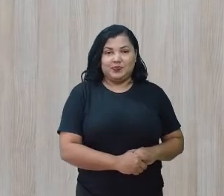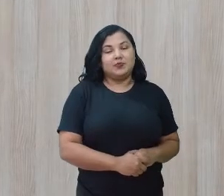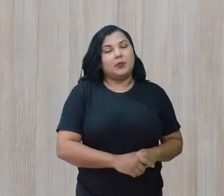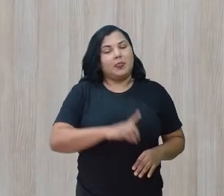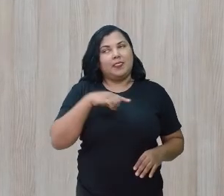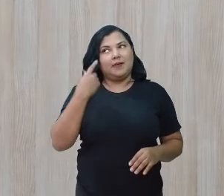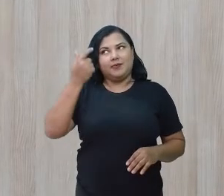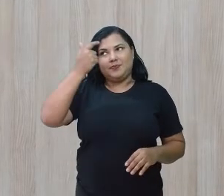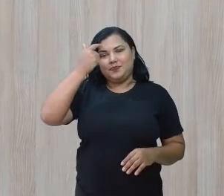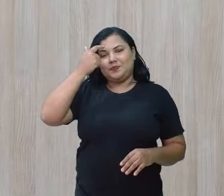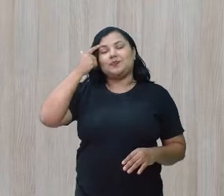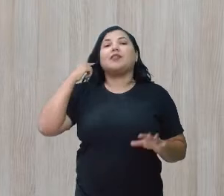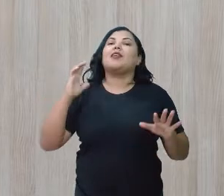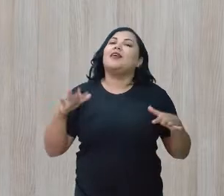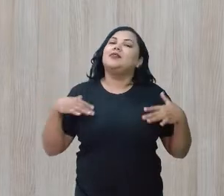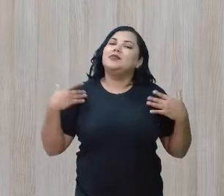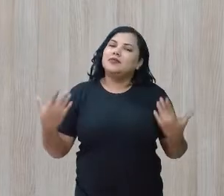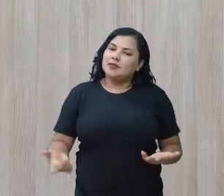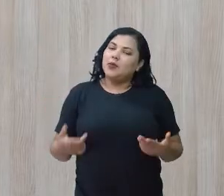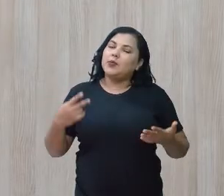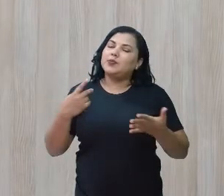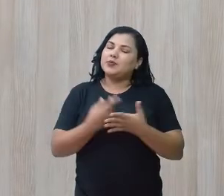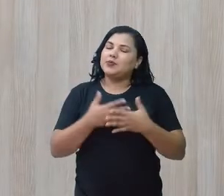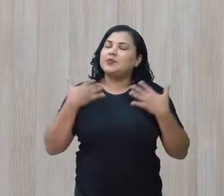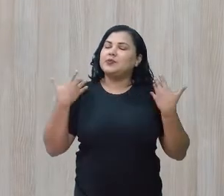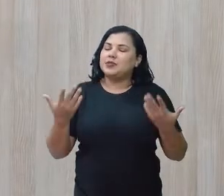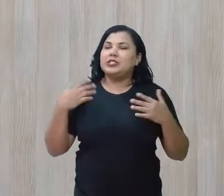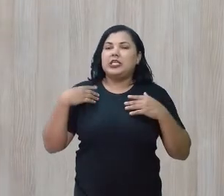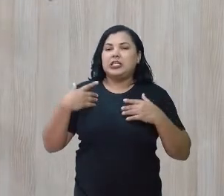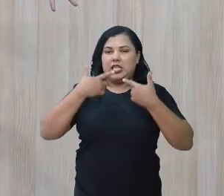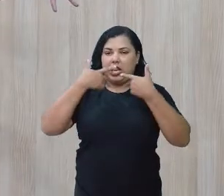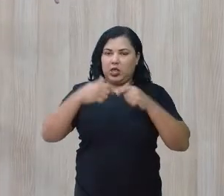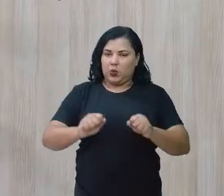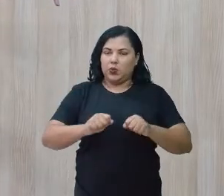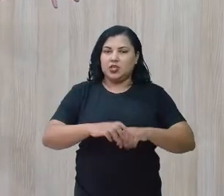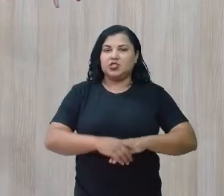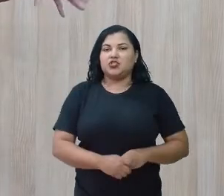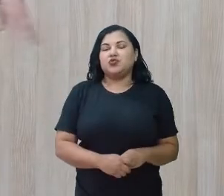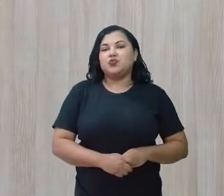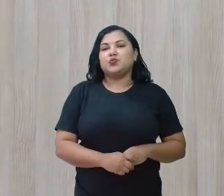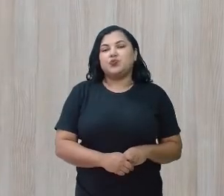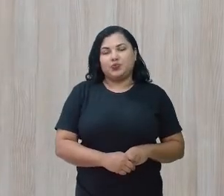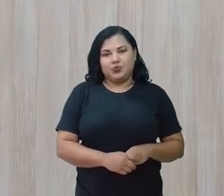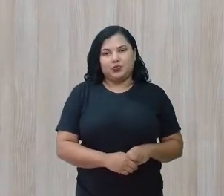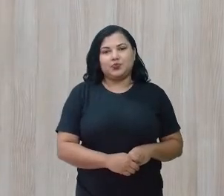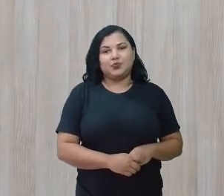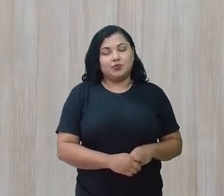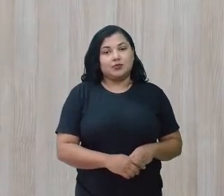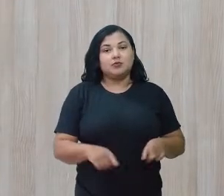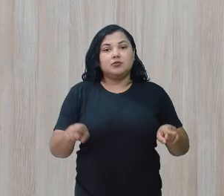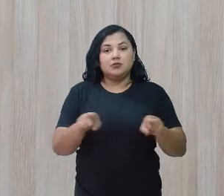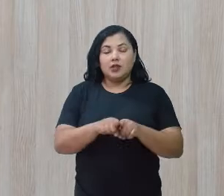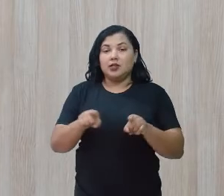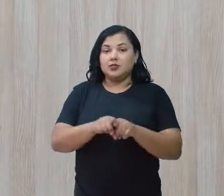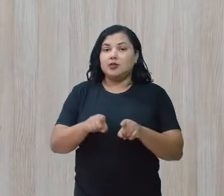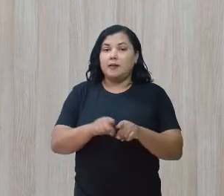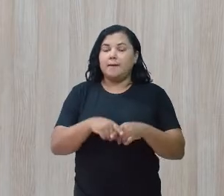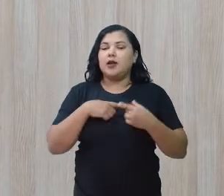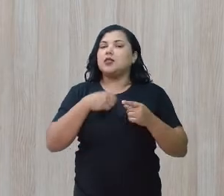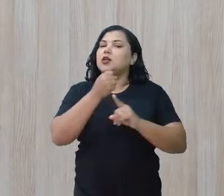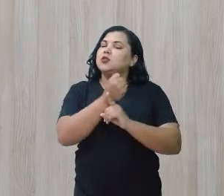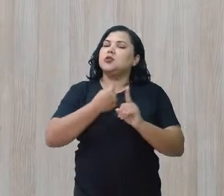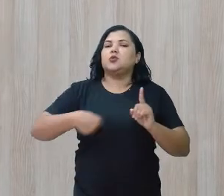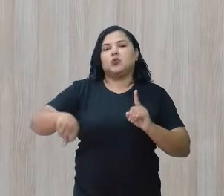na nossa mente. Então, ele funciona muito nesse nível linguístico, de te dar vocabulário, mas também funciona nesse nível